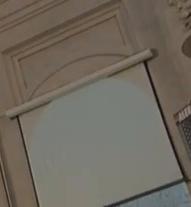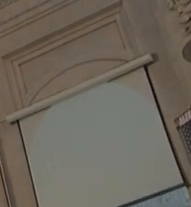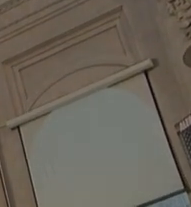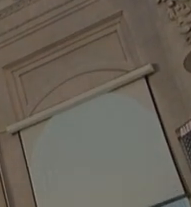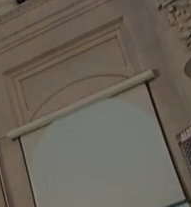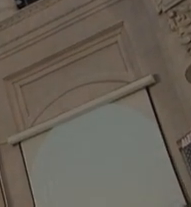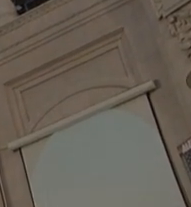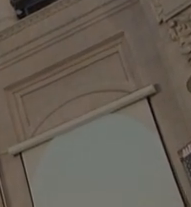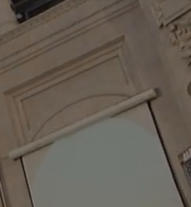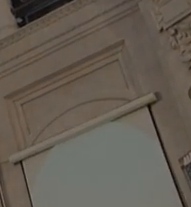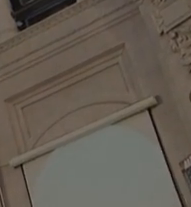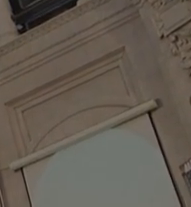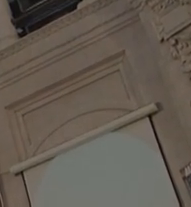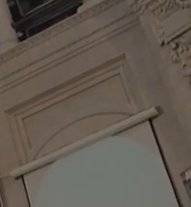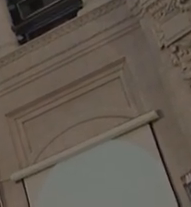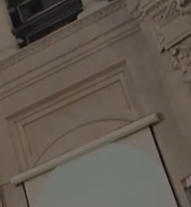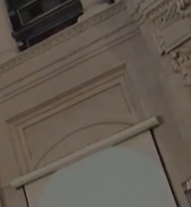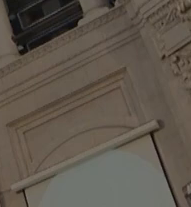casa